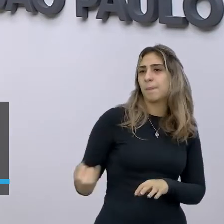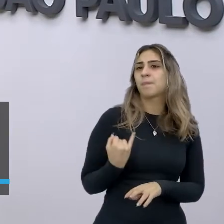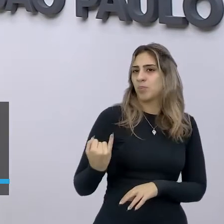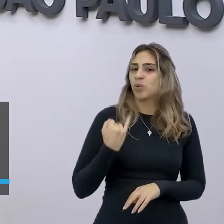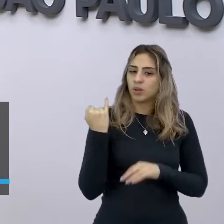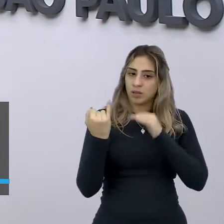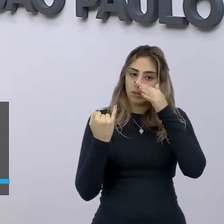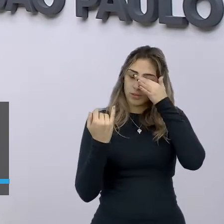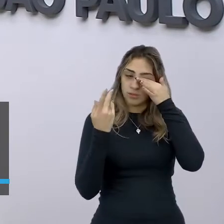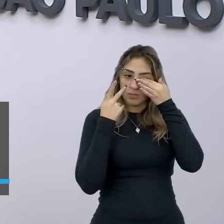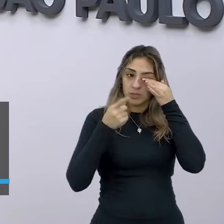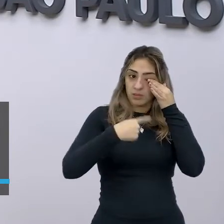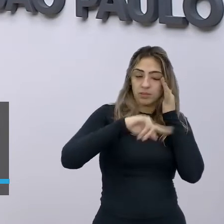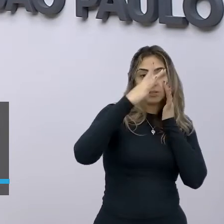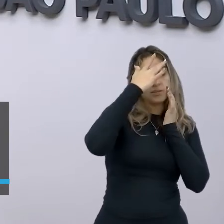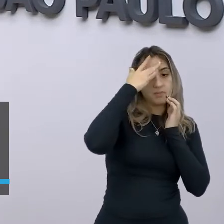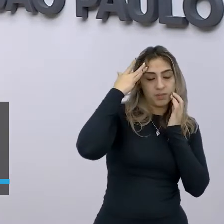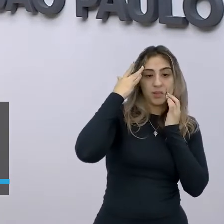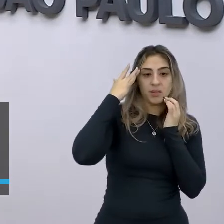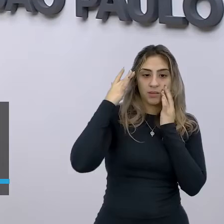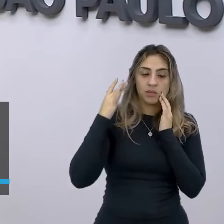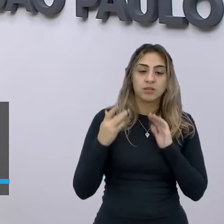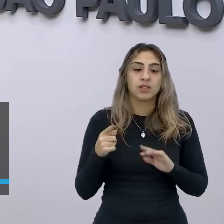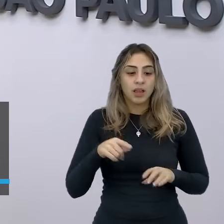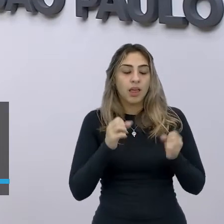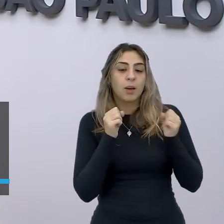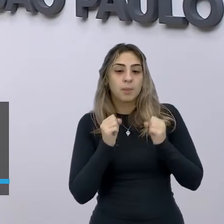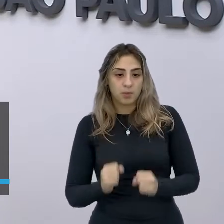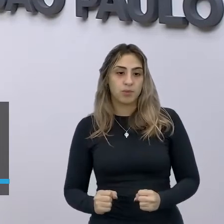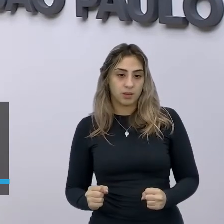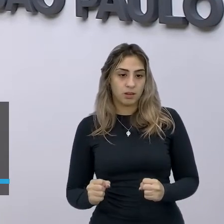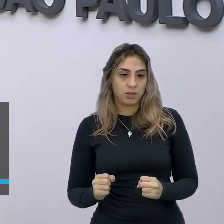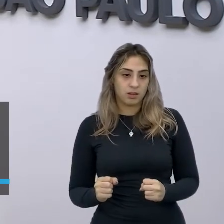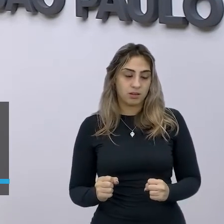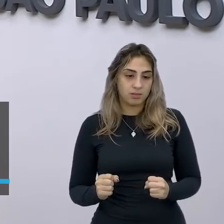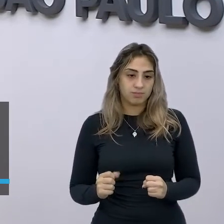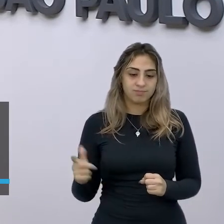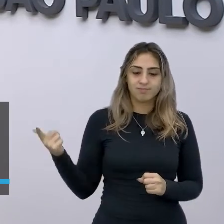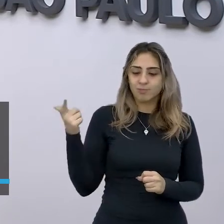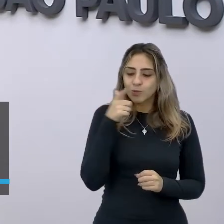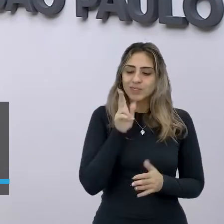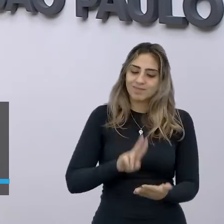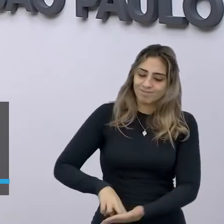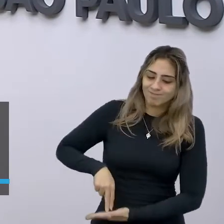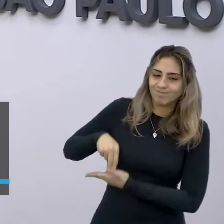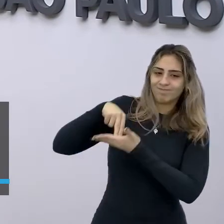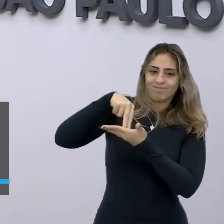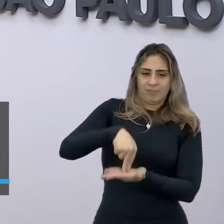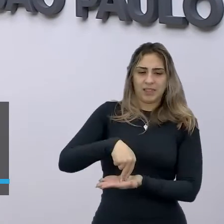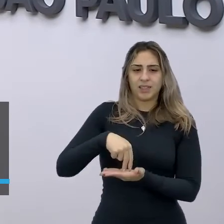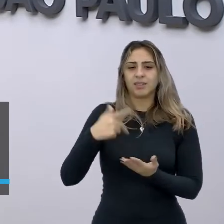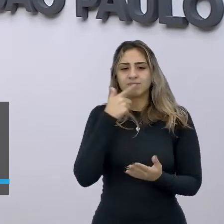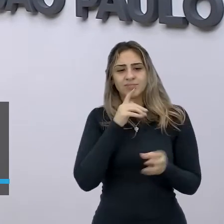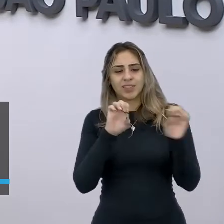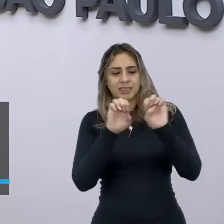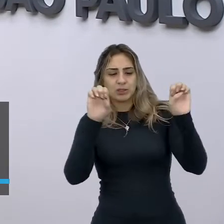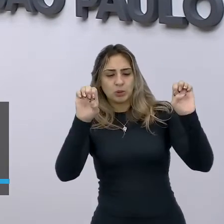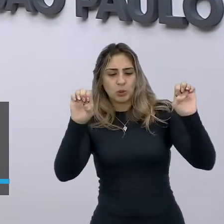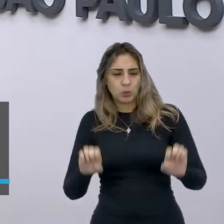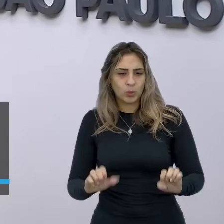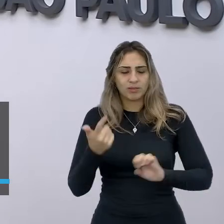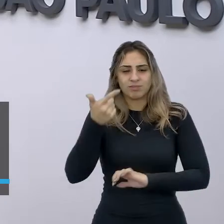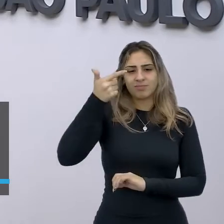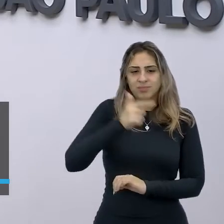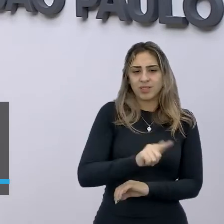aliás, para que essas pessoas elas pudessem se reerguer, se reestruturar e participar novamente de